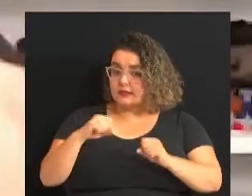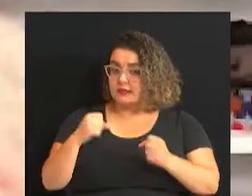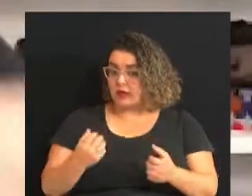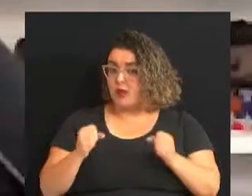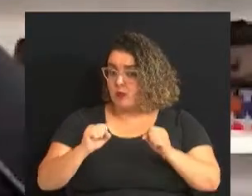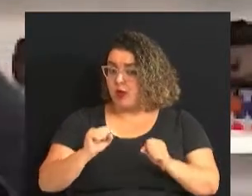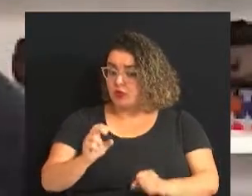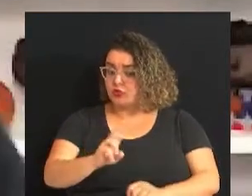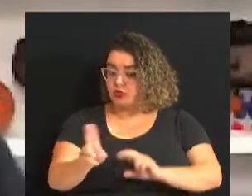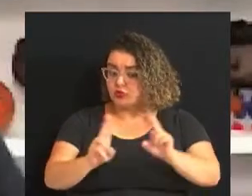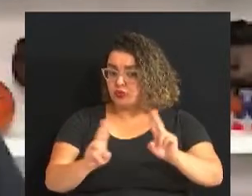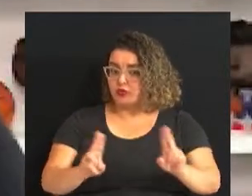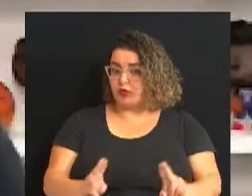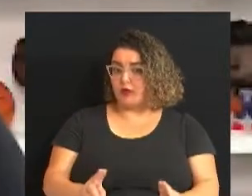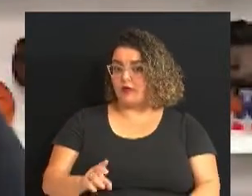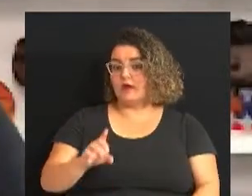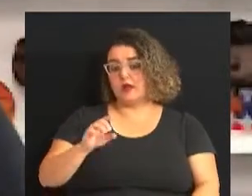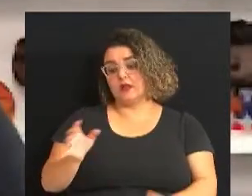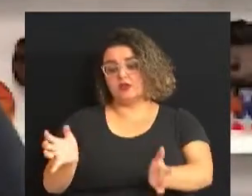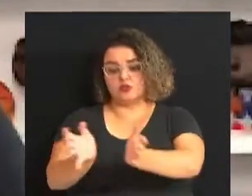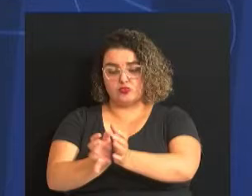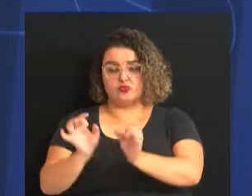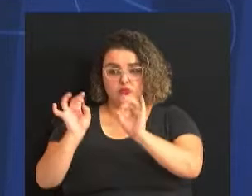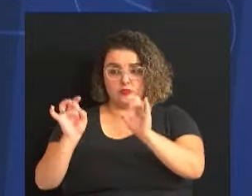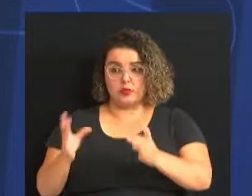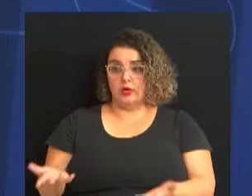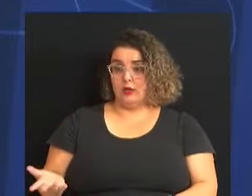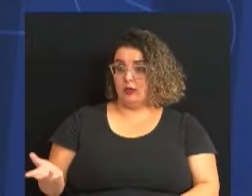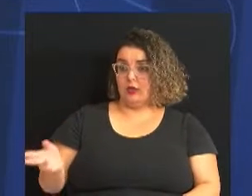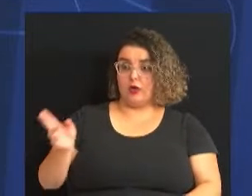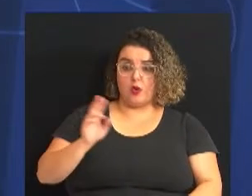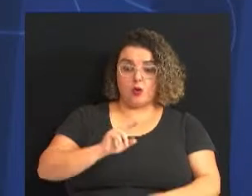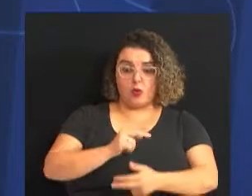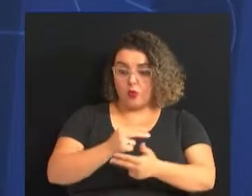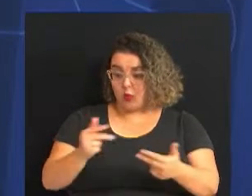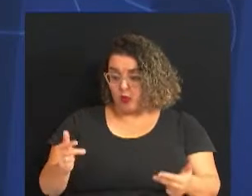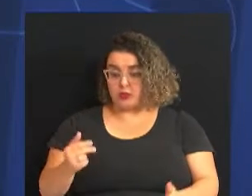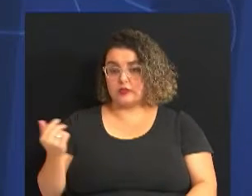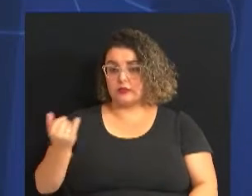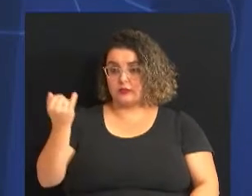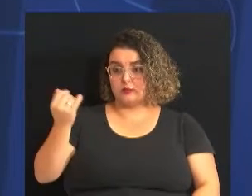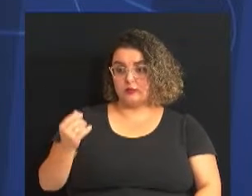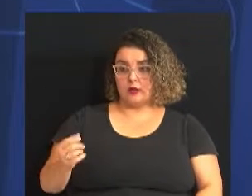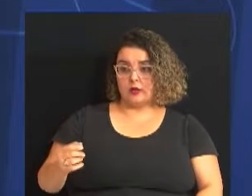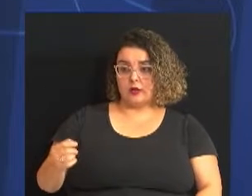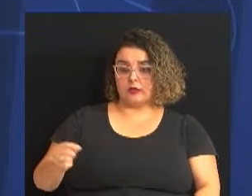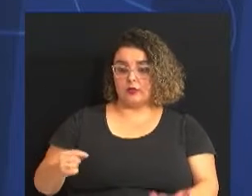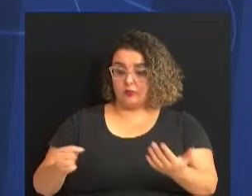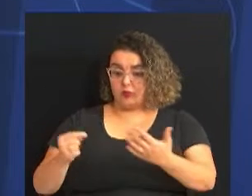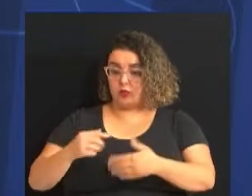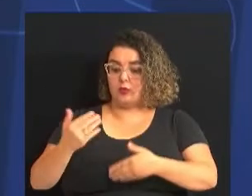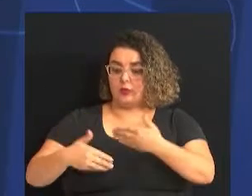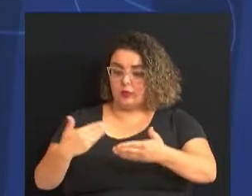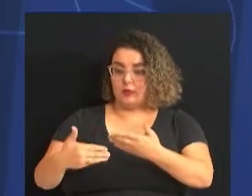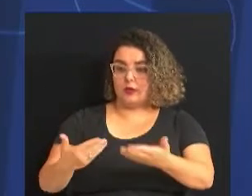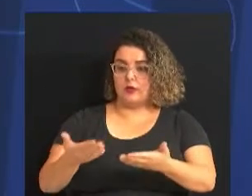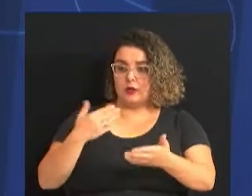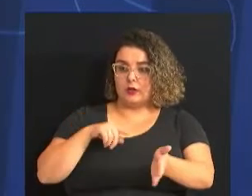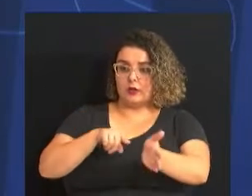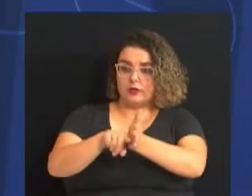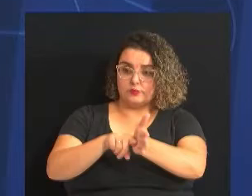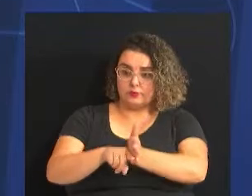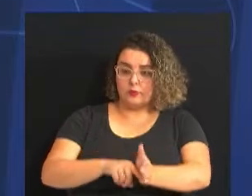nome no draft ou não. Bom, você citou muitas coisas bacanas aqui que eu vou pensando ao longo das próximas Claro.